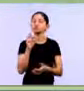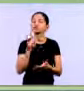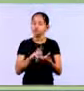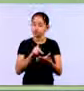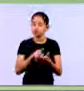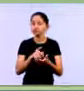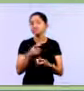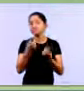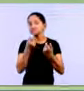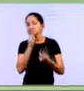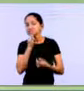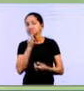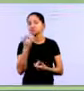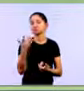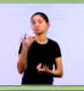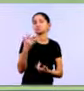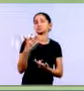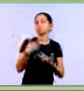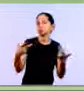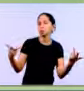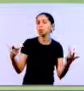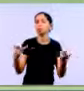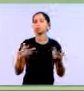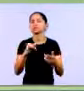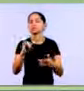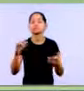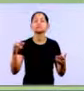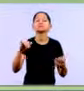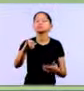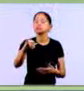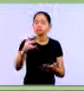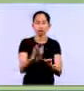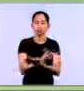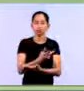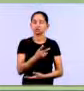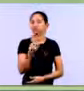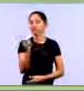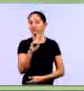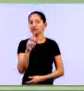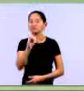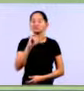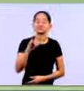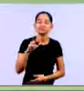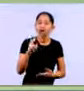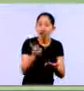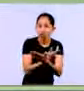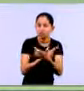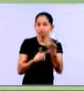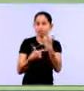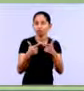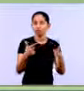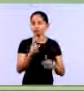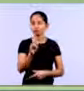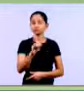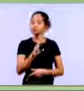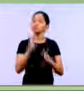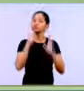não constitua sanção a ato ilícito, portanto não é uma penalidade, é uma contraprestação,